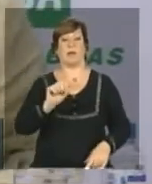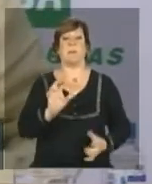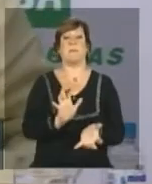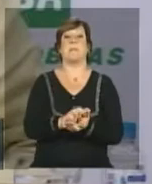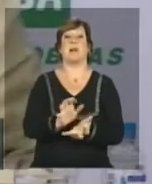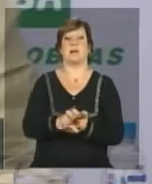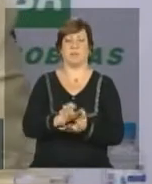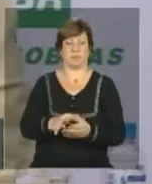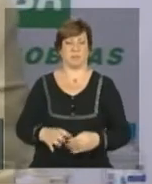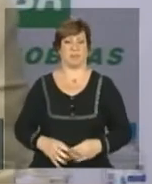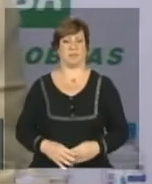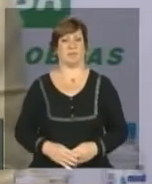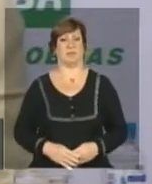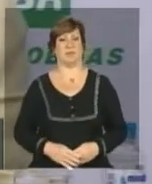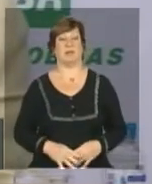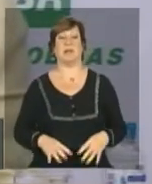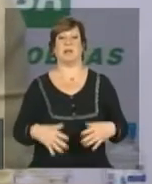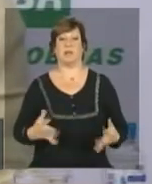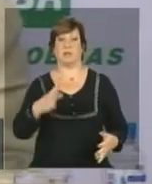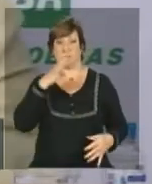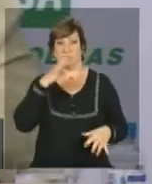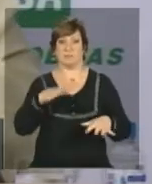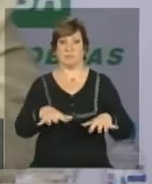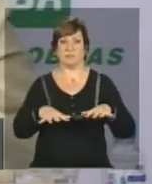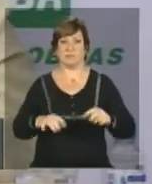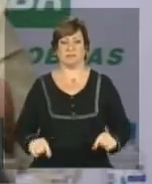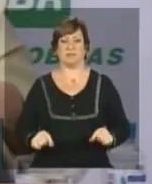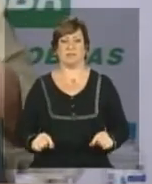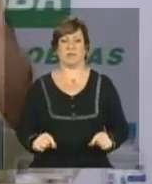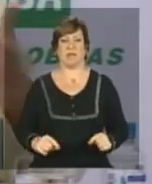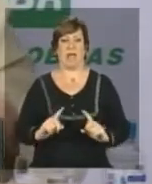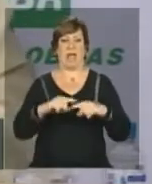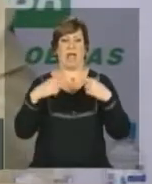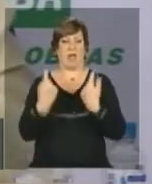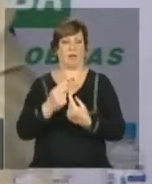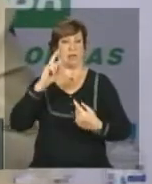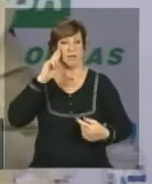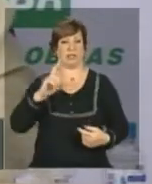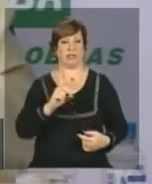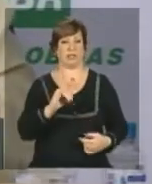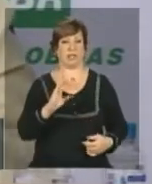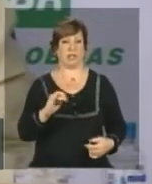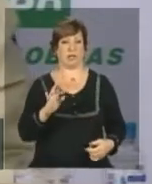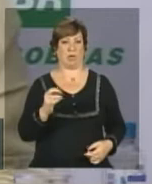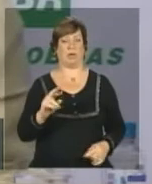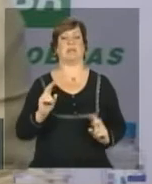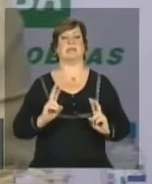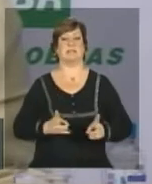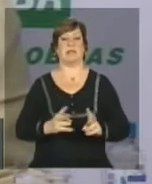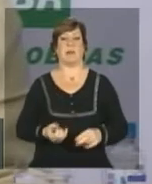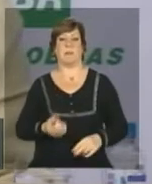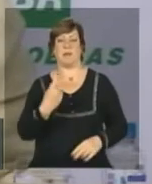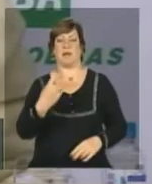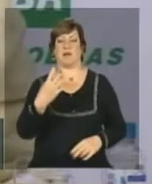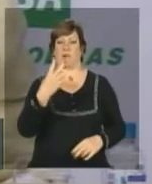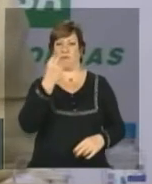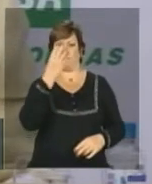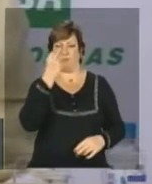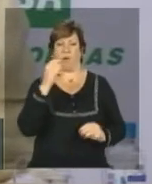Pernambuco. E é impressionante, né? Nas reuniões de diretoria aparecem sempre os filmes, as fotos, é